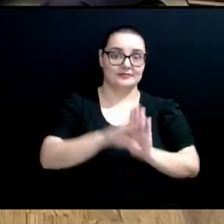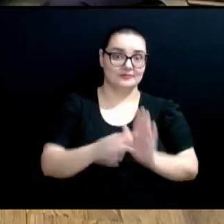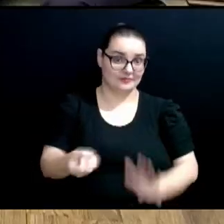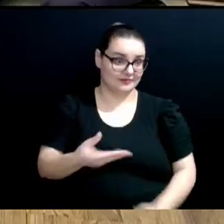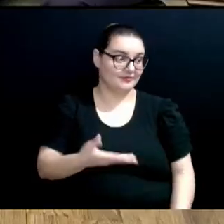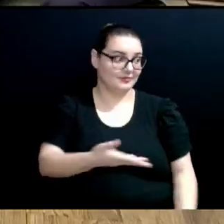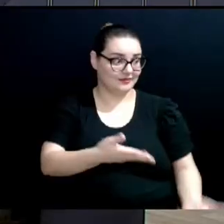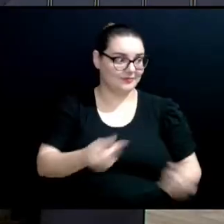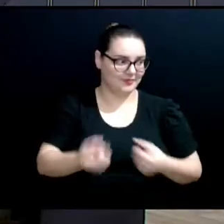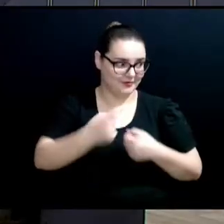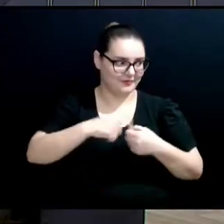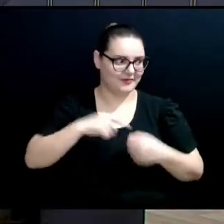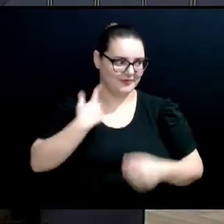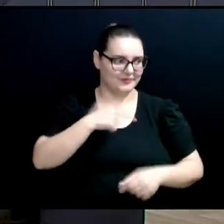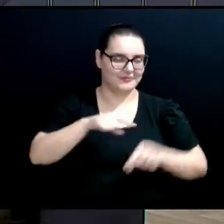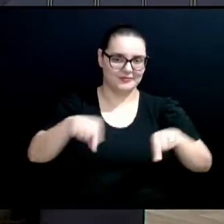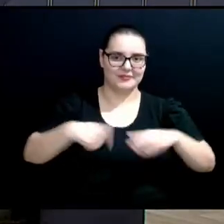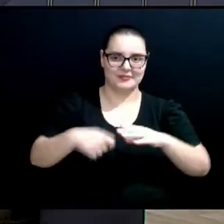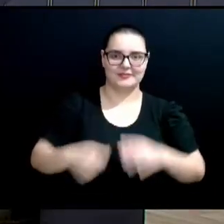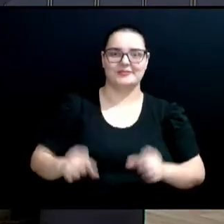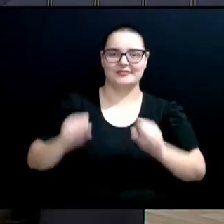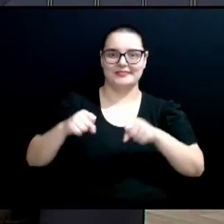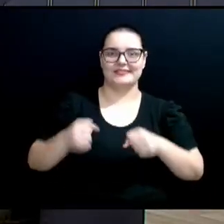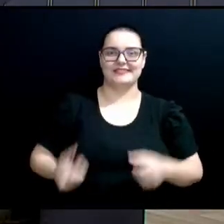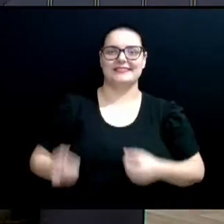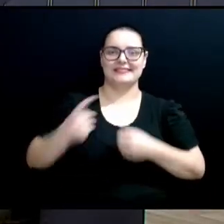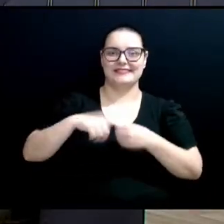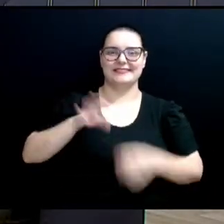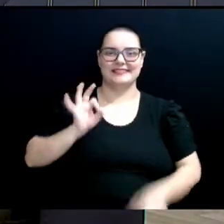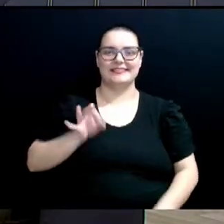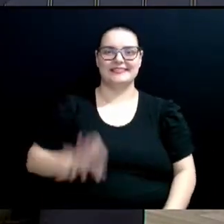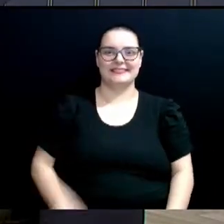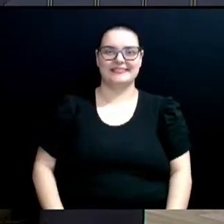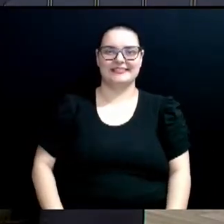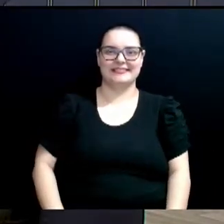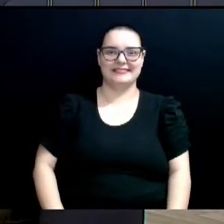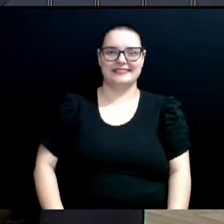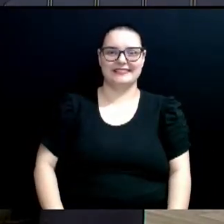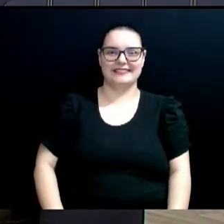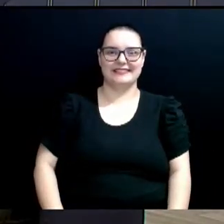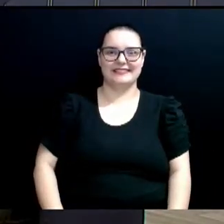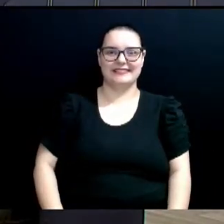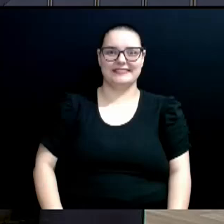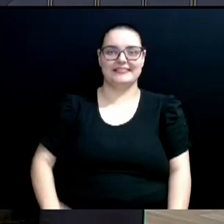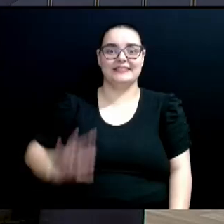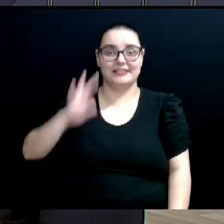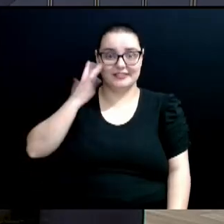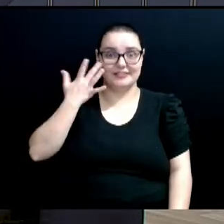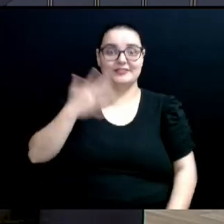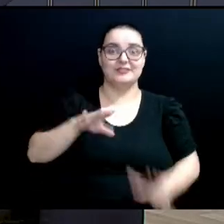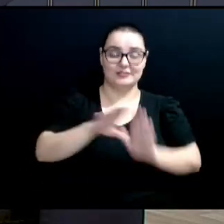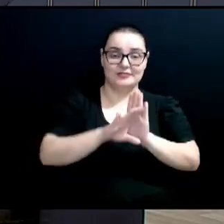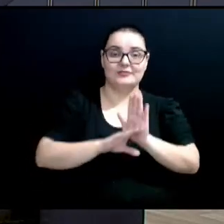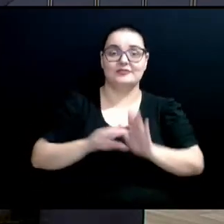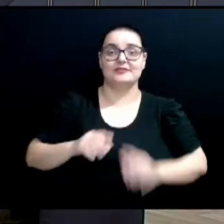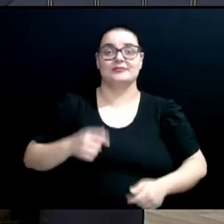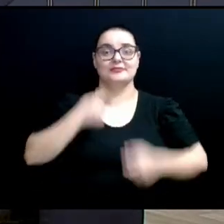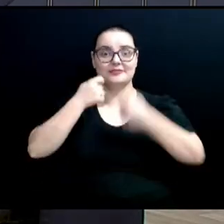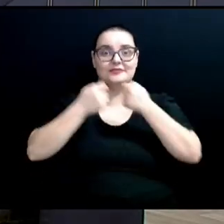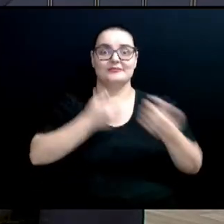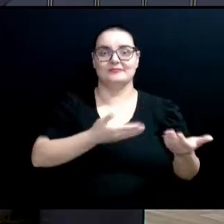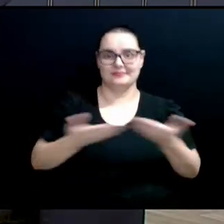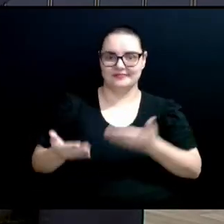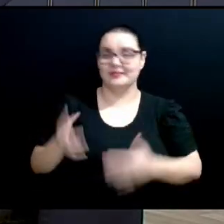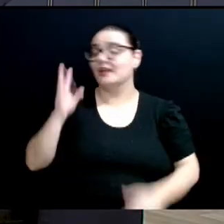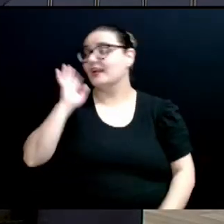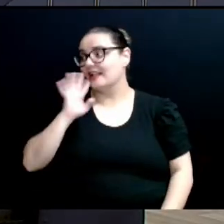retornar aos nossos estudos. Sim, eu voltarei, com certeza. Eu acho que os programas aqui do Questão de Ordem são muito legais, assim, porque a